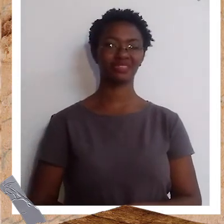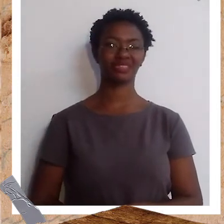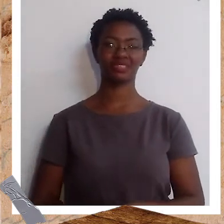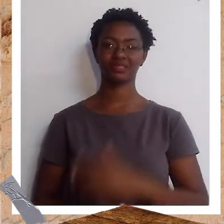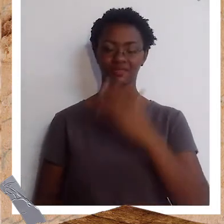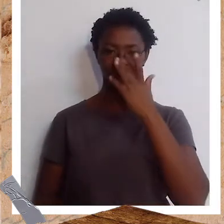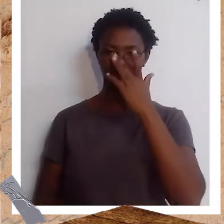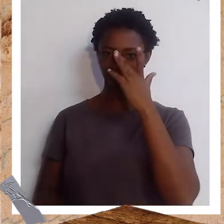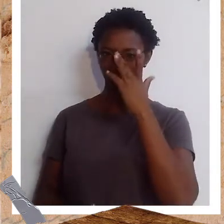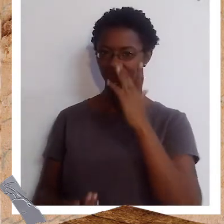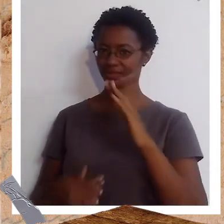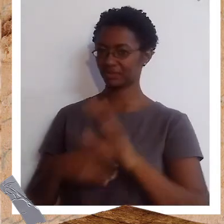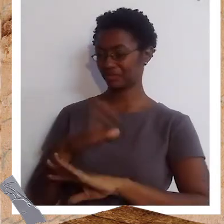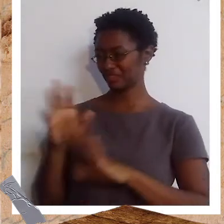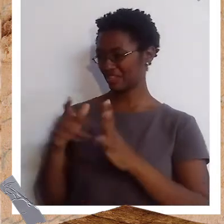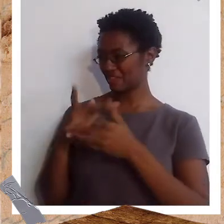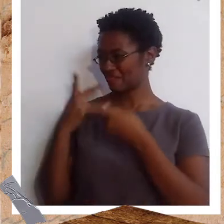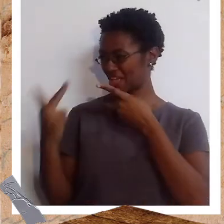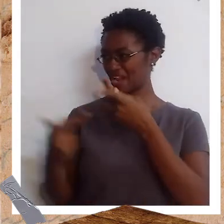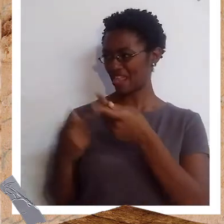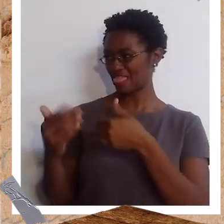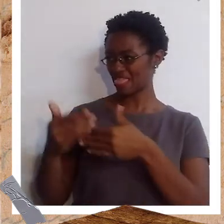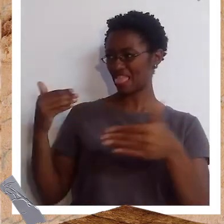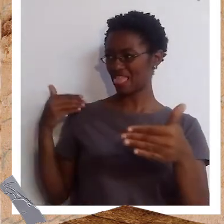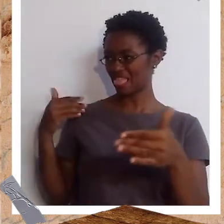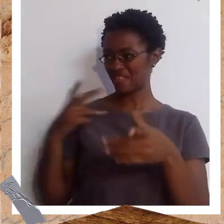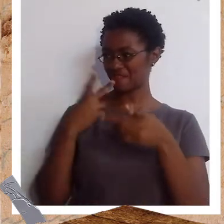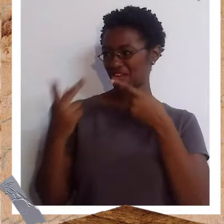Toda trabalhada no spoiler.